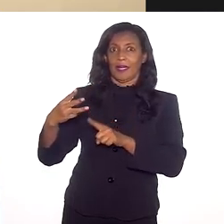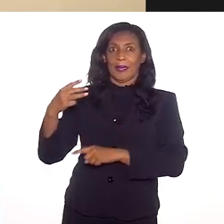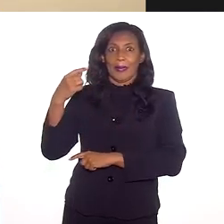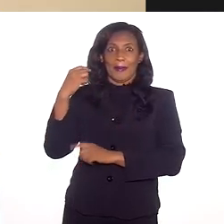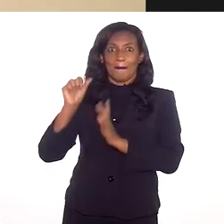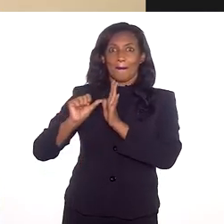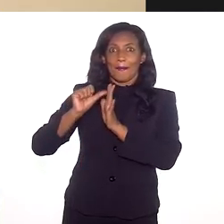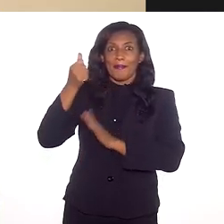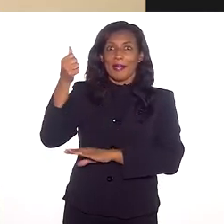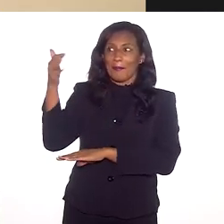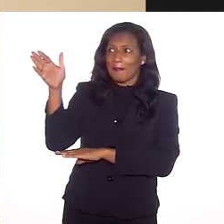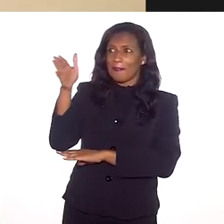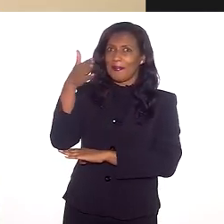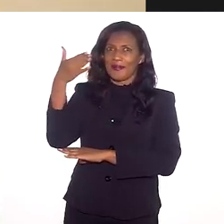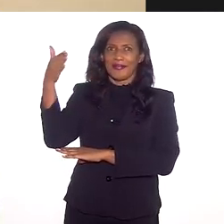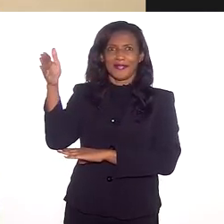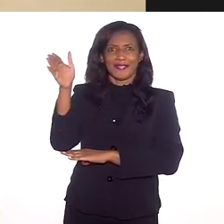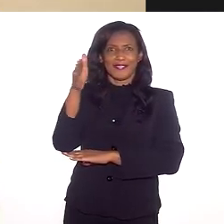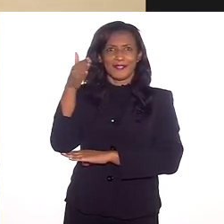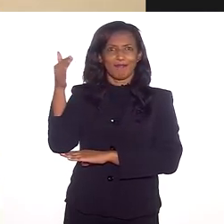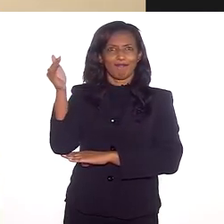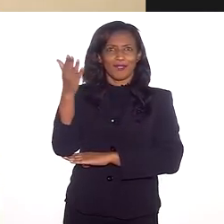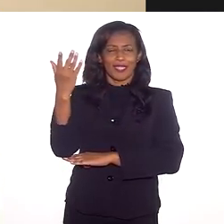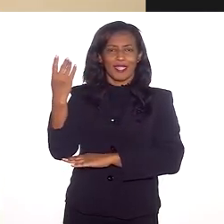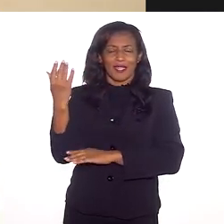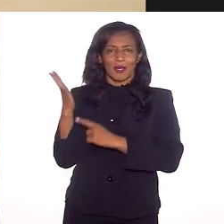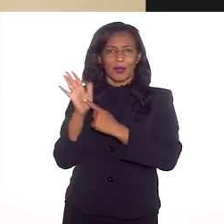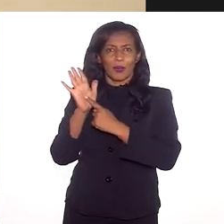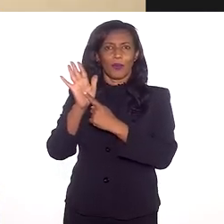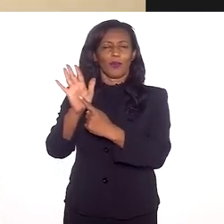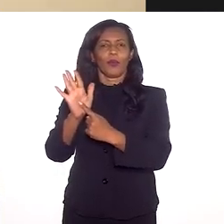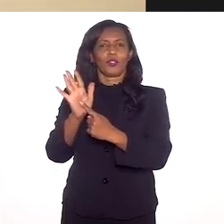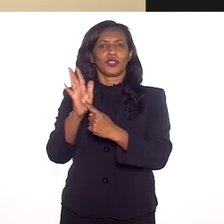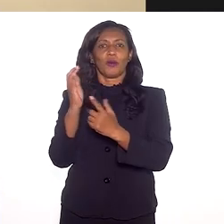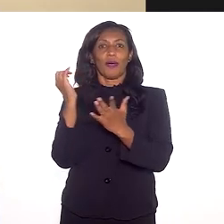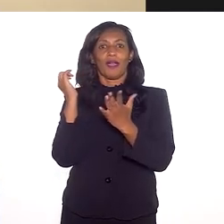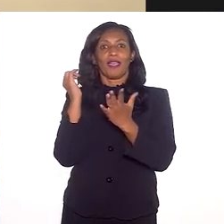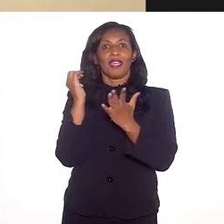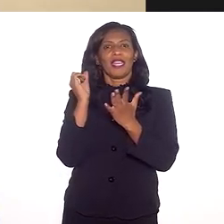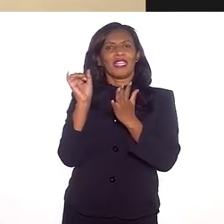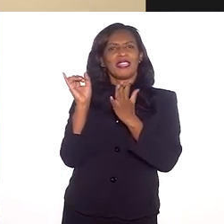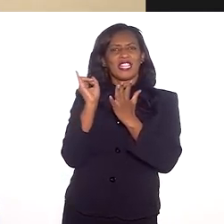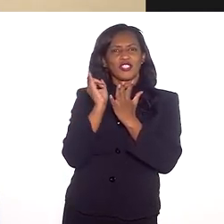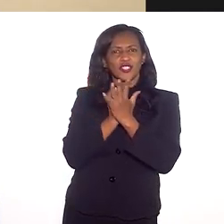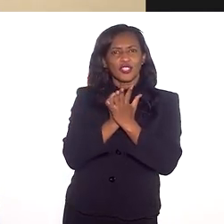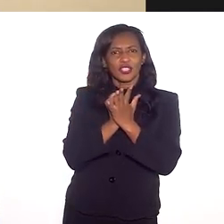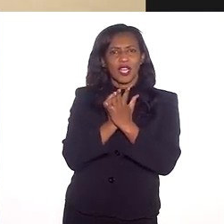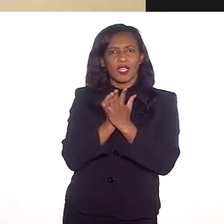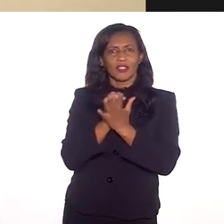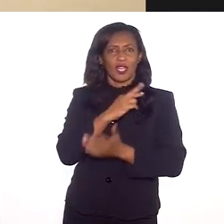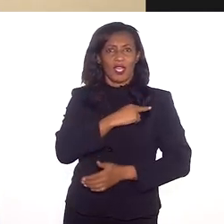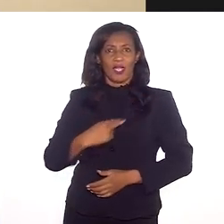primeiras bandeiras criadas, né? Para dar identidade à República Brasileira.